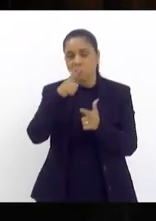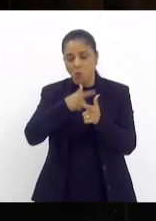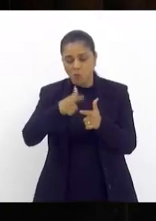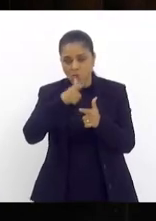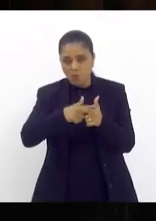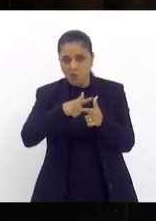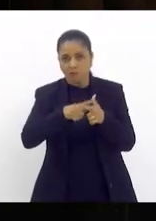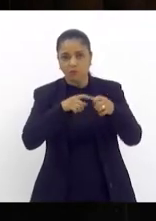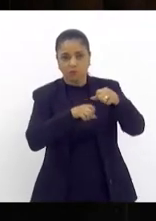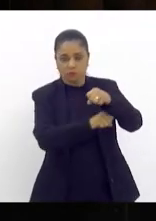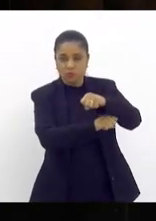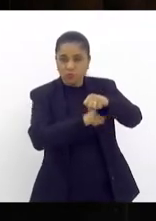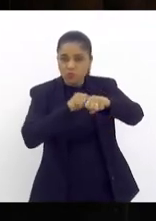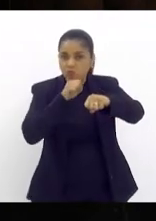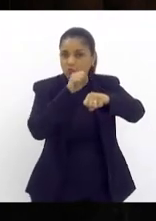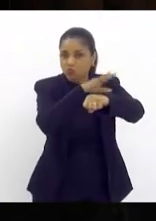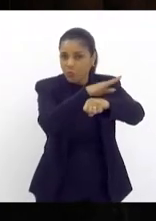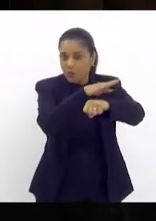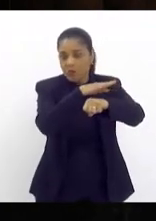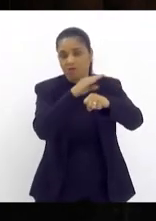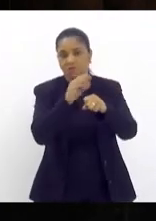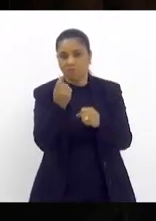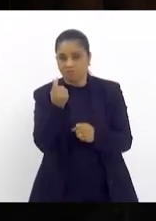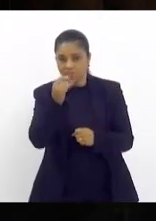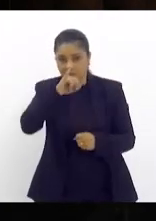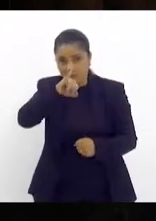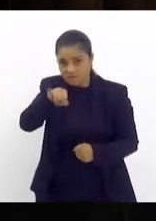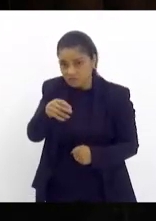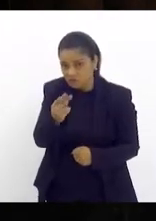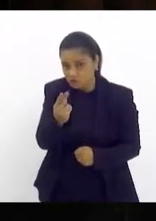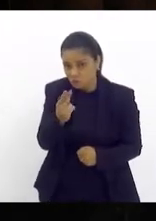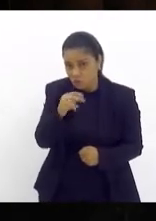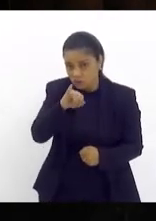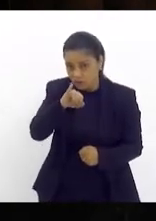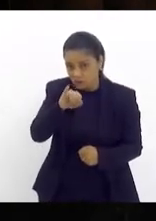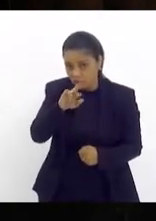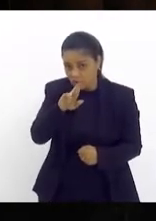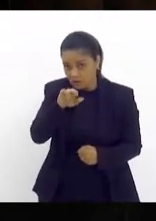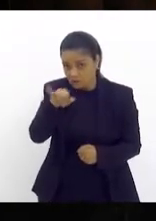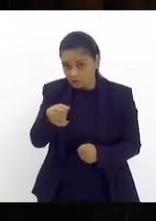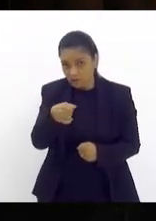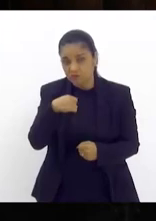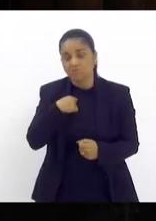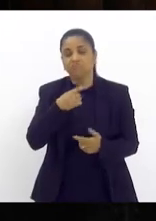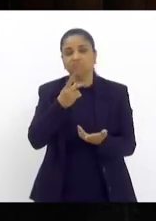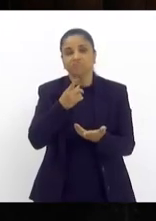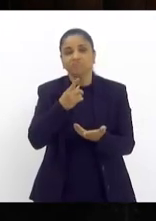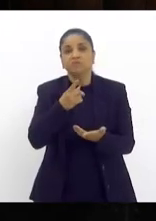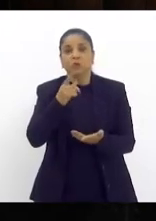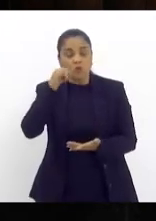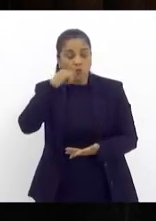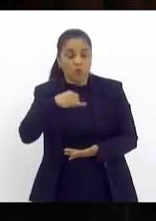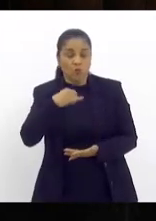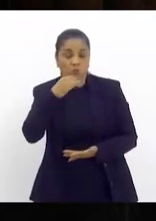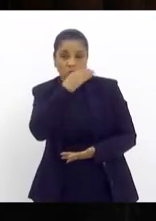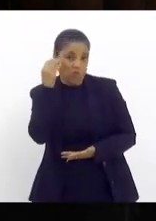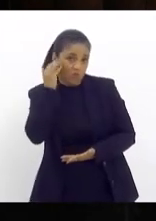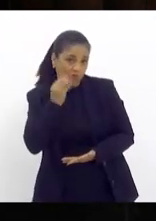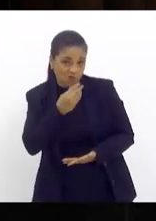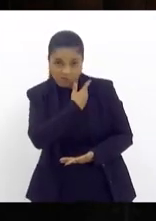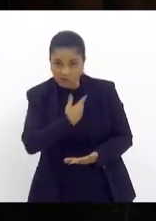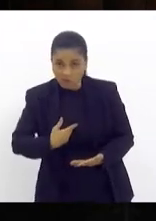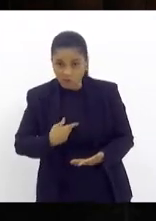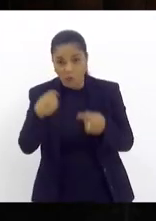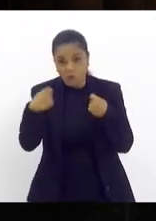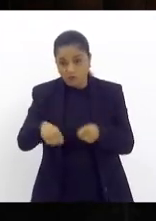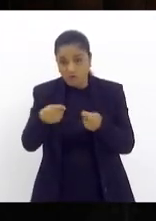RJ não vire mais uma promessa não cumprida pelo governador Cláudio Castro. O Super RJ tem que ser